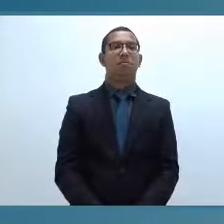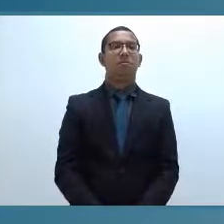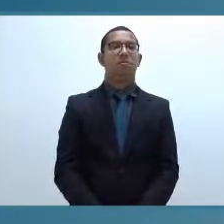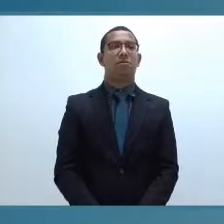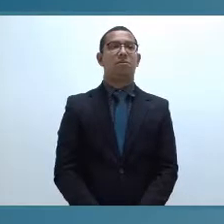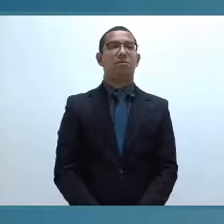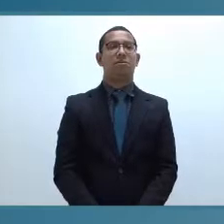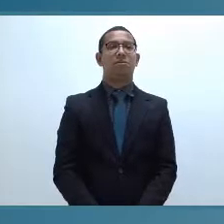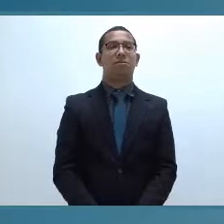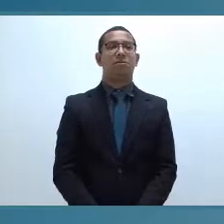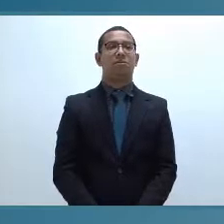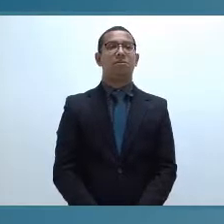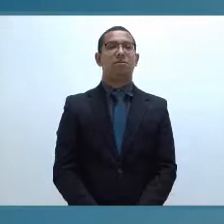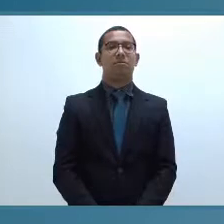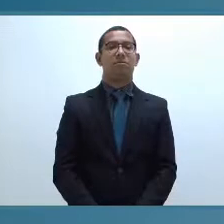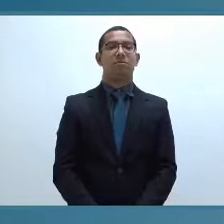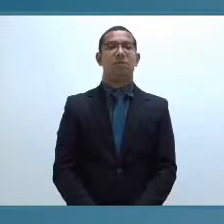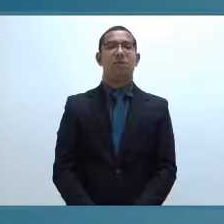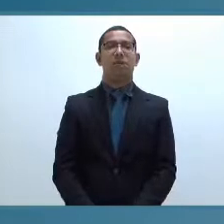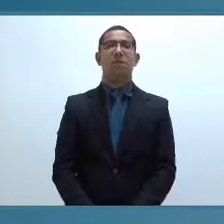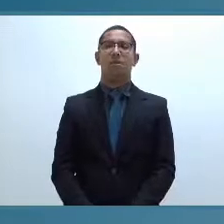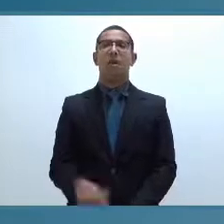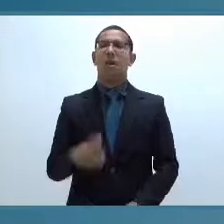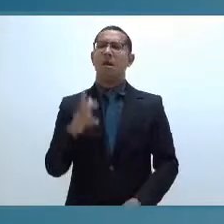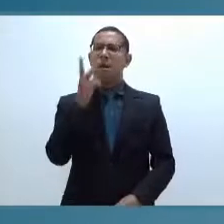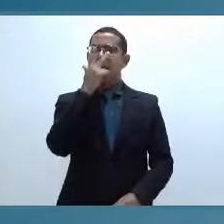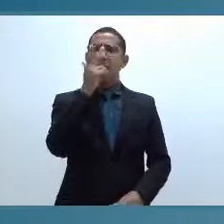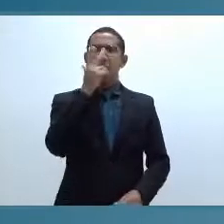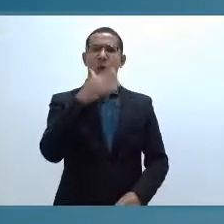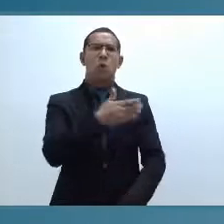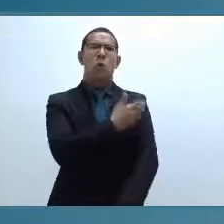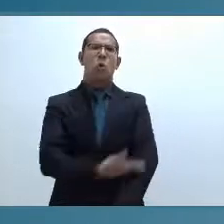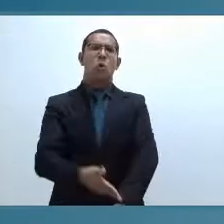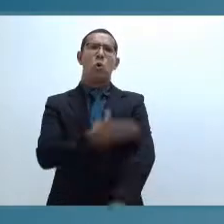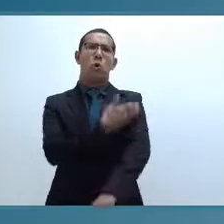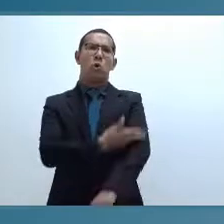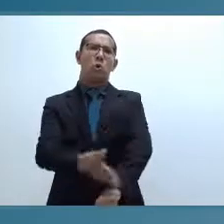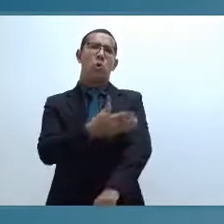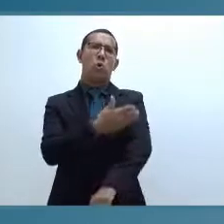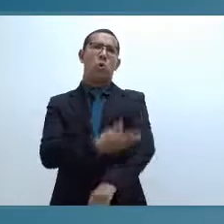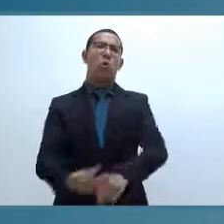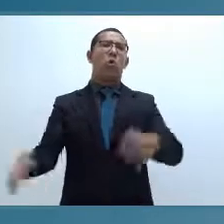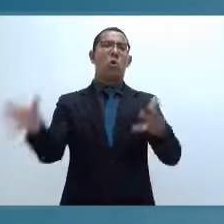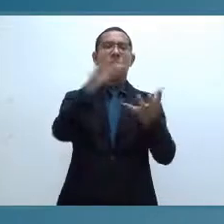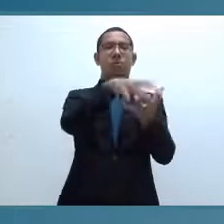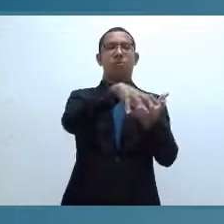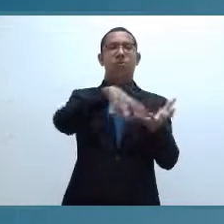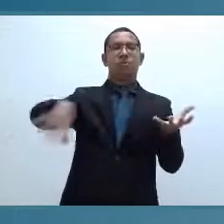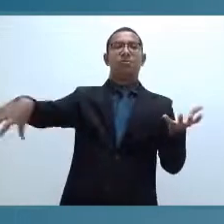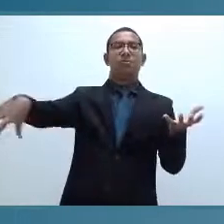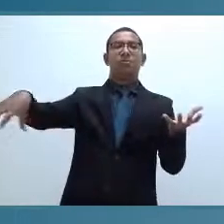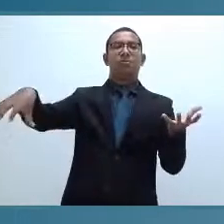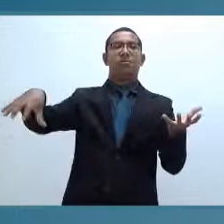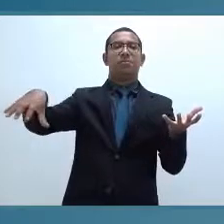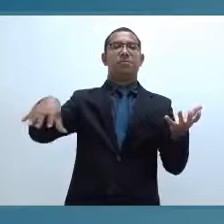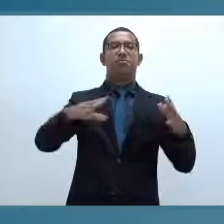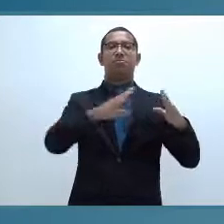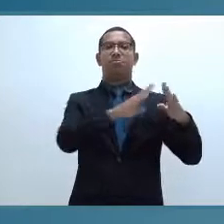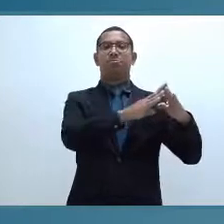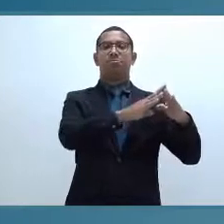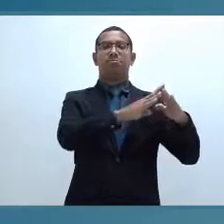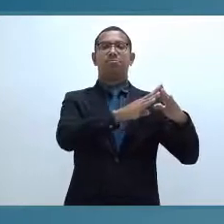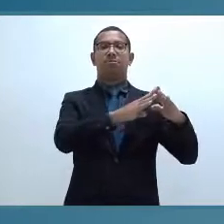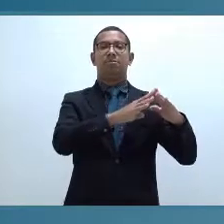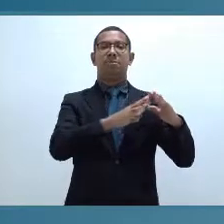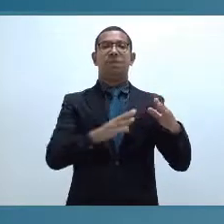pedindo para morar numa comarca, né, fora daquela que ela exerce a função. E eu vejo assim